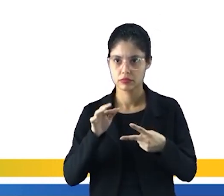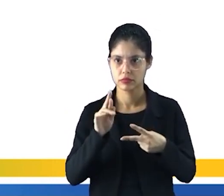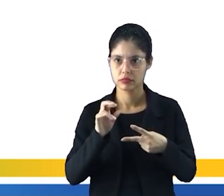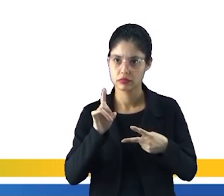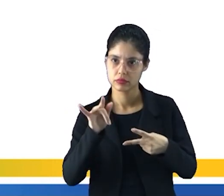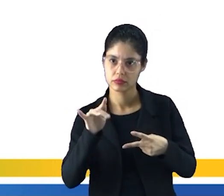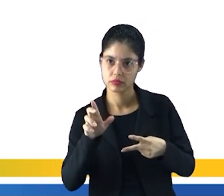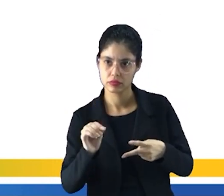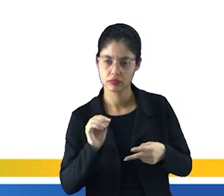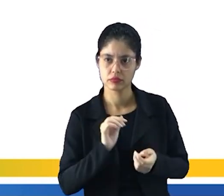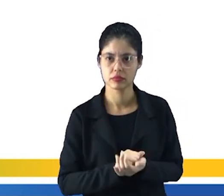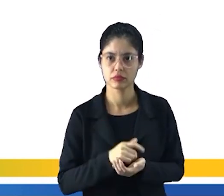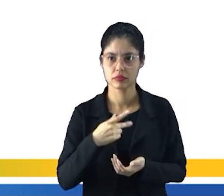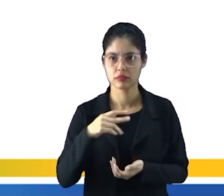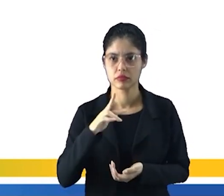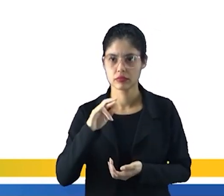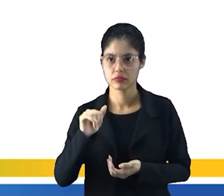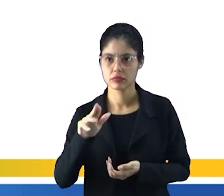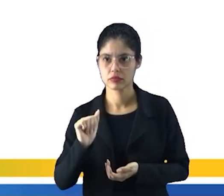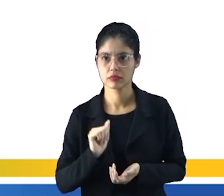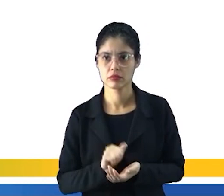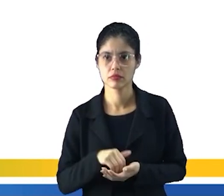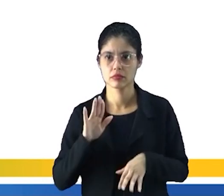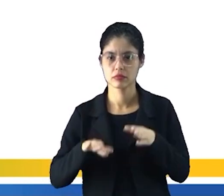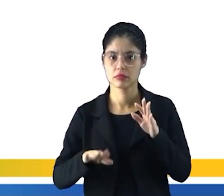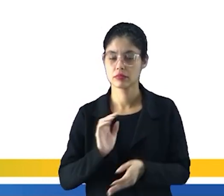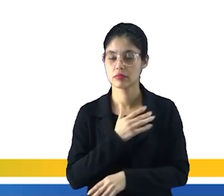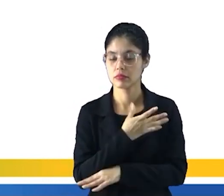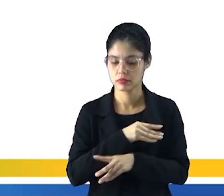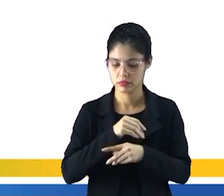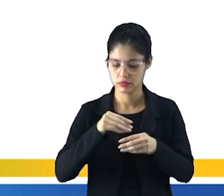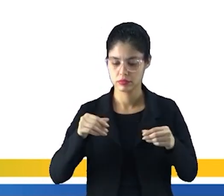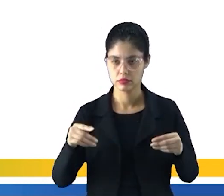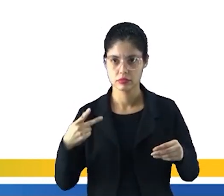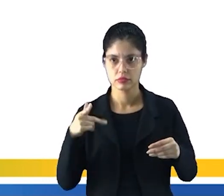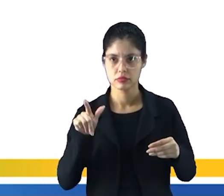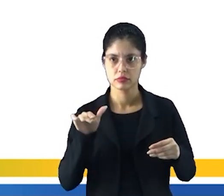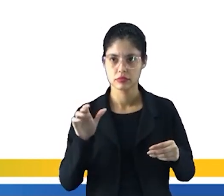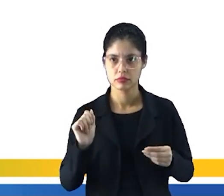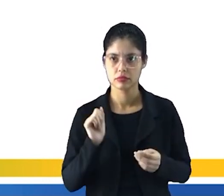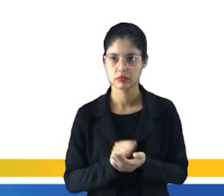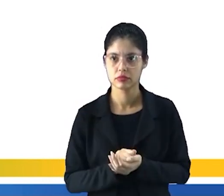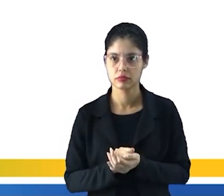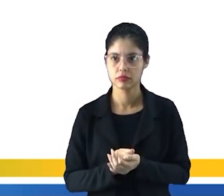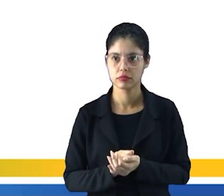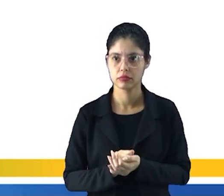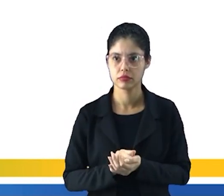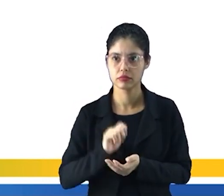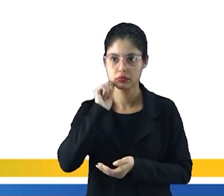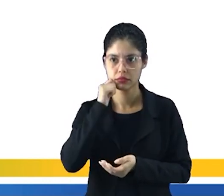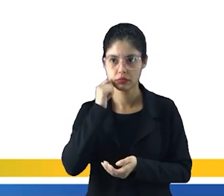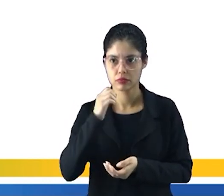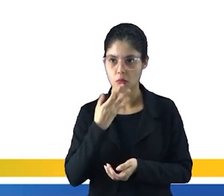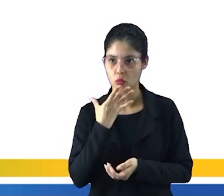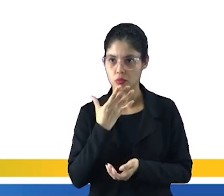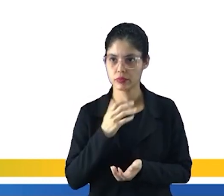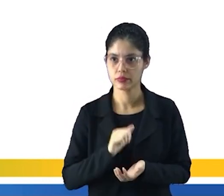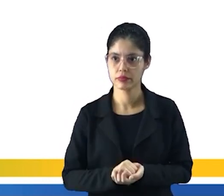os fonológicos. Plantar em vez de plantar, bom em vez de